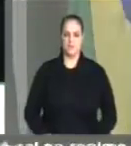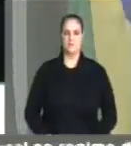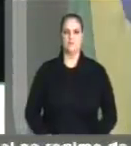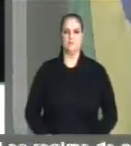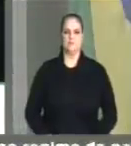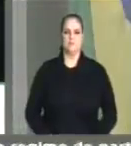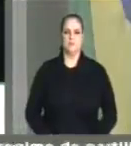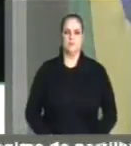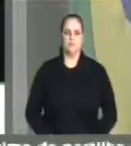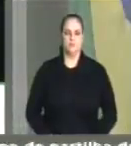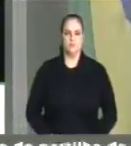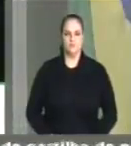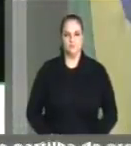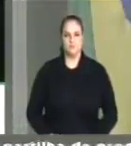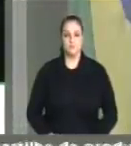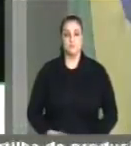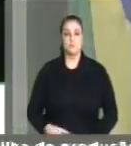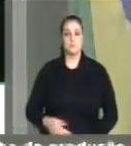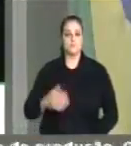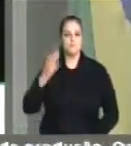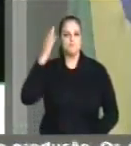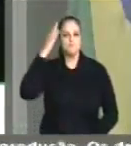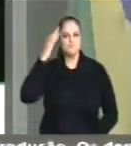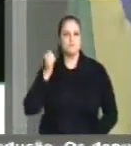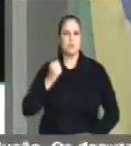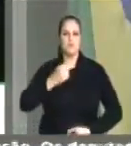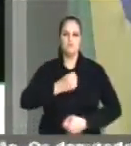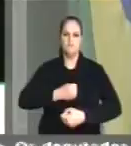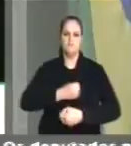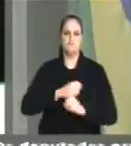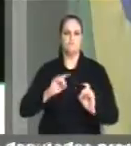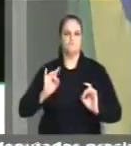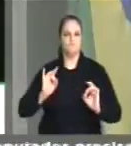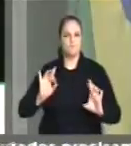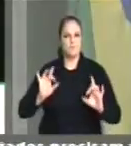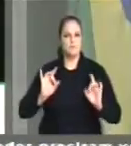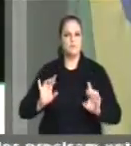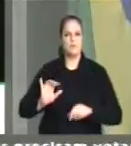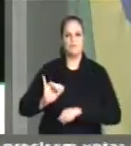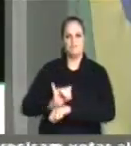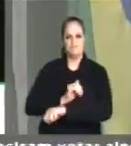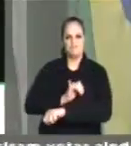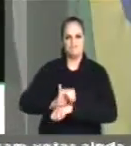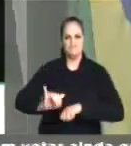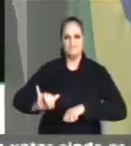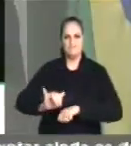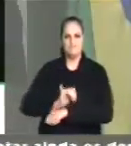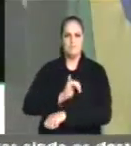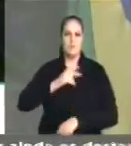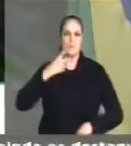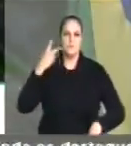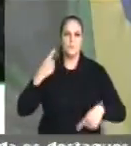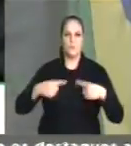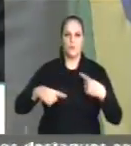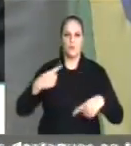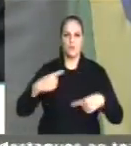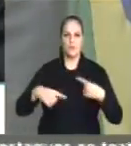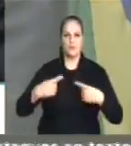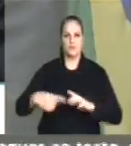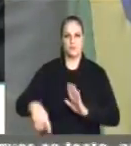guardião dos segredos culinários e das artimanhas políticas do velho Ulisses.